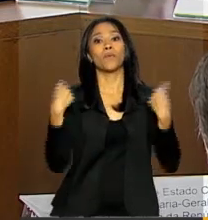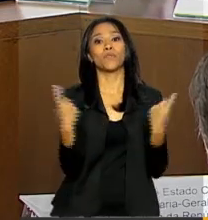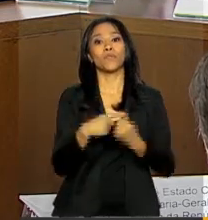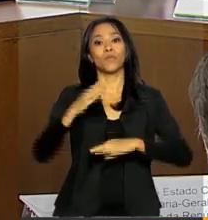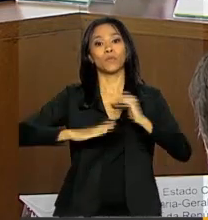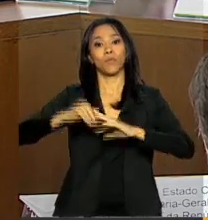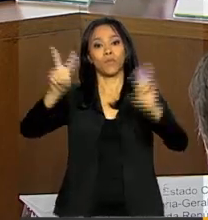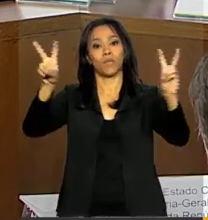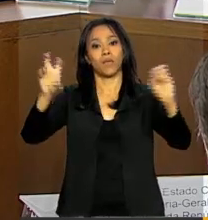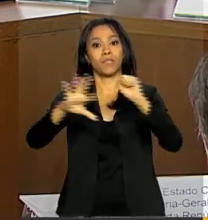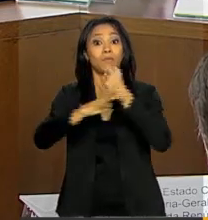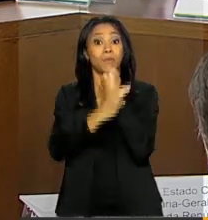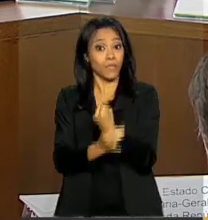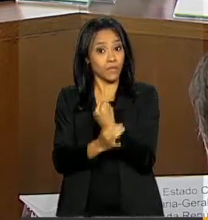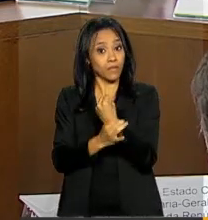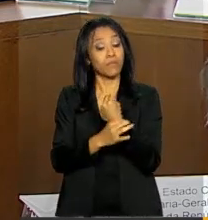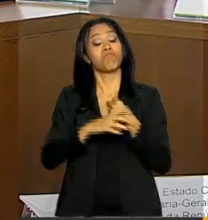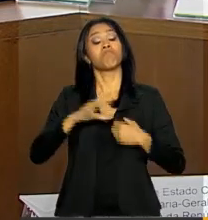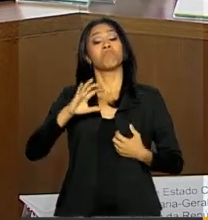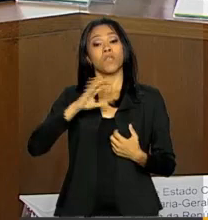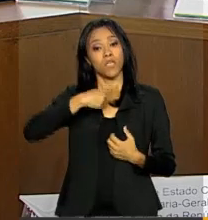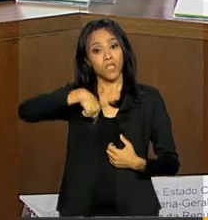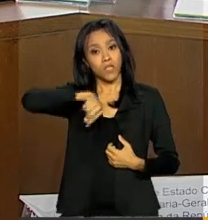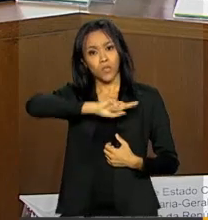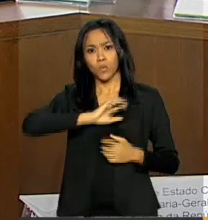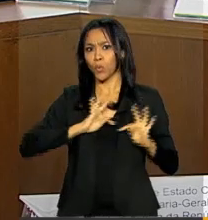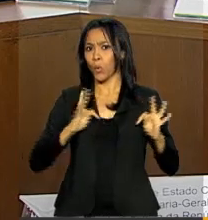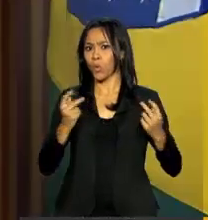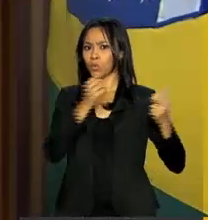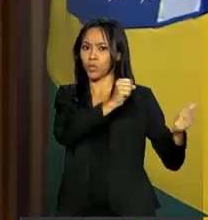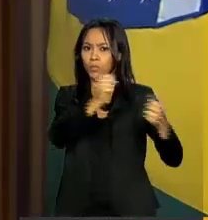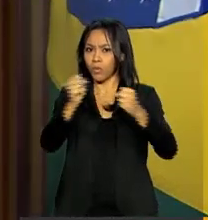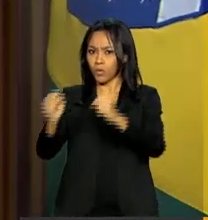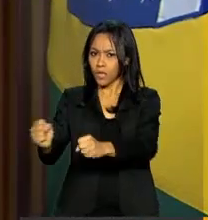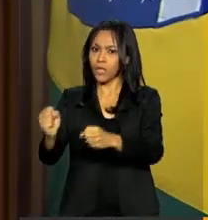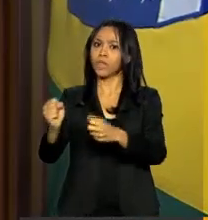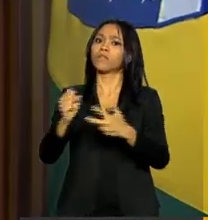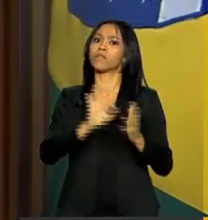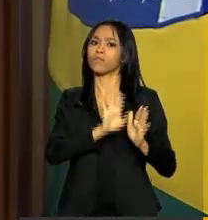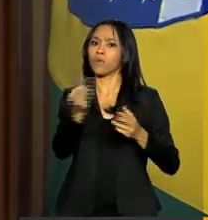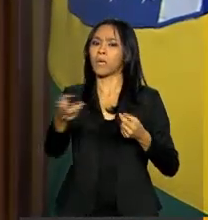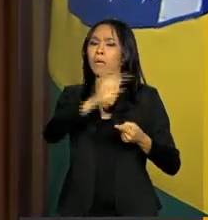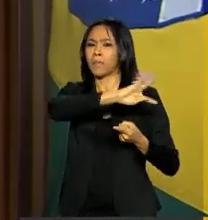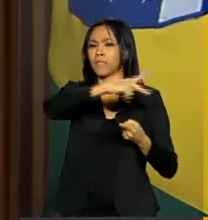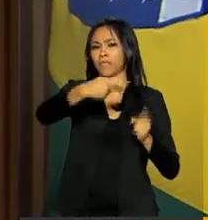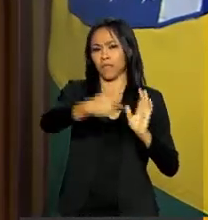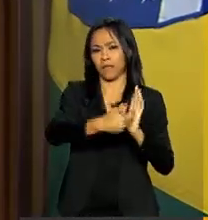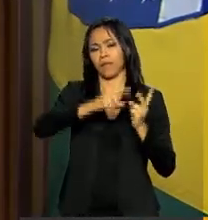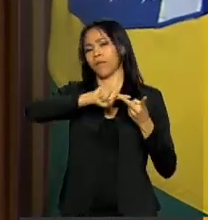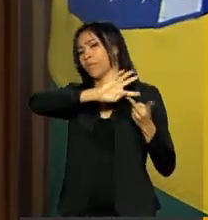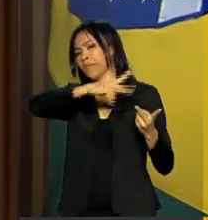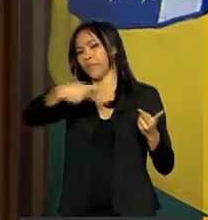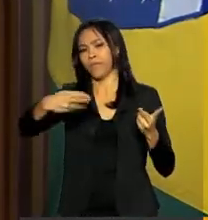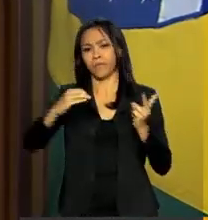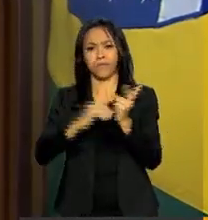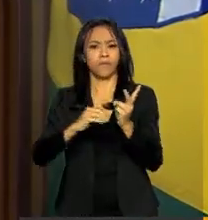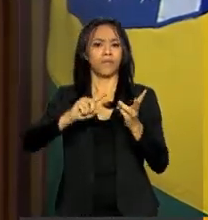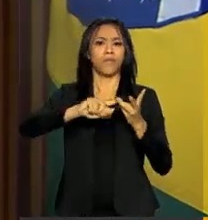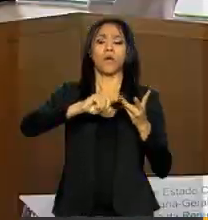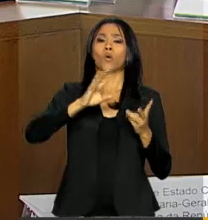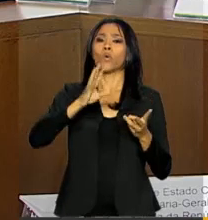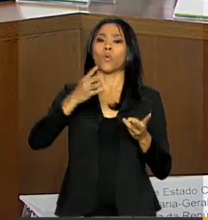pública onde estivemos todos os poderes da união presença da campos é do senado o procurador geral da